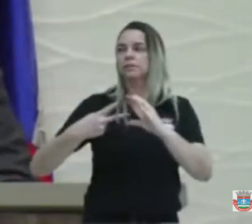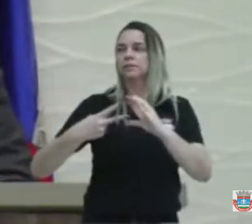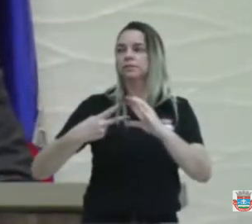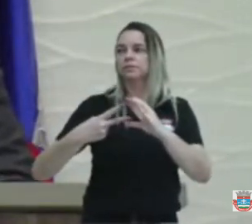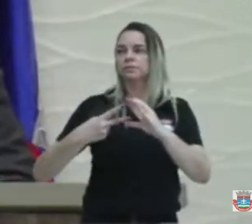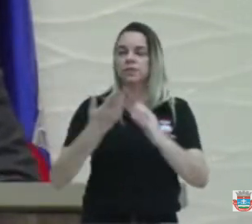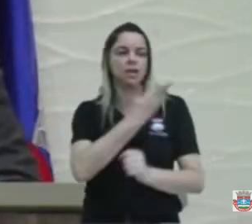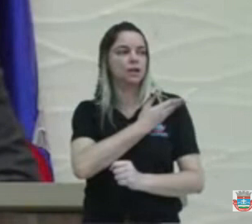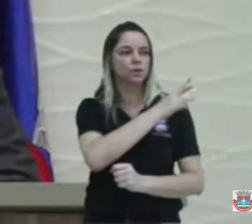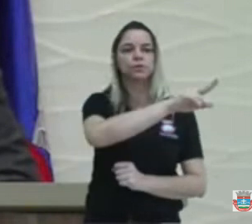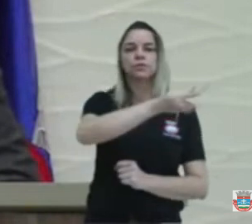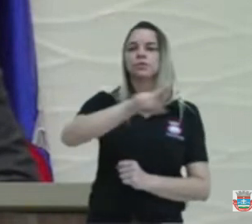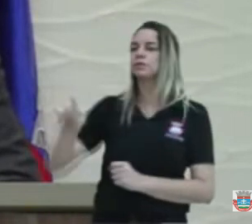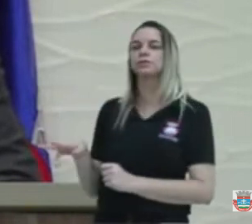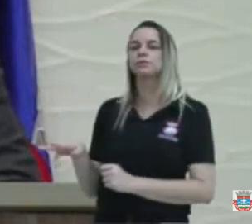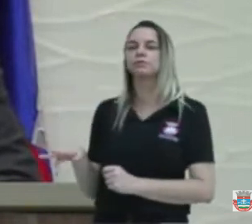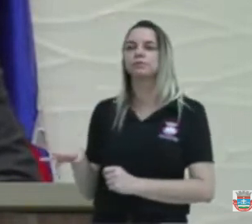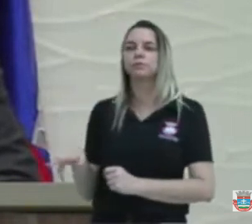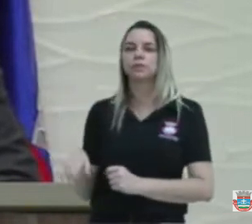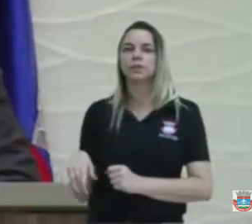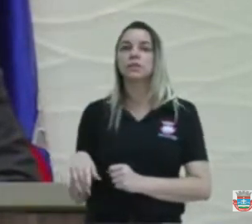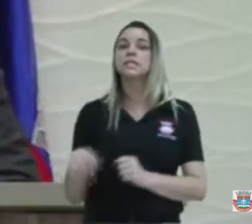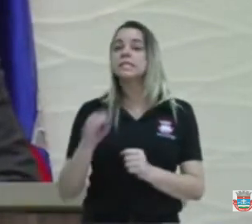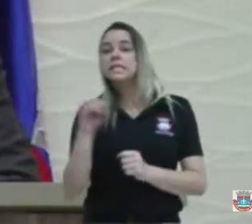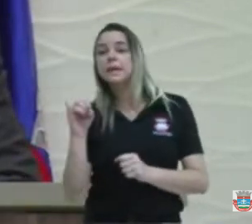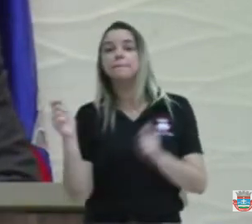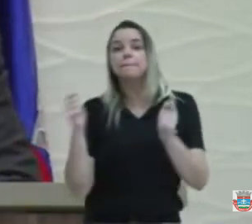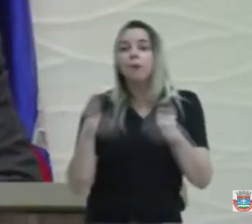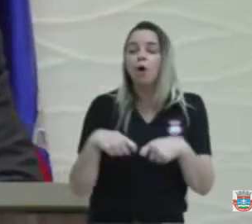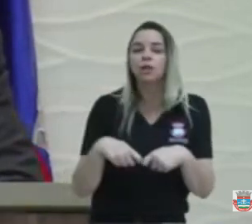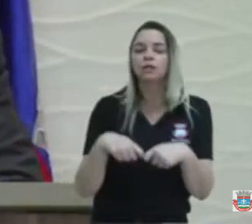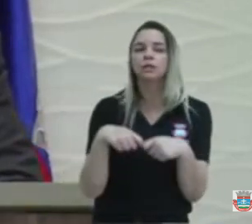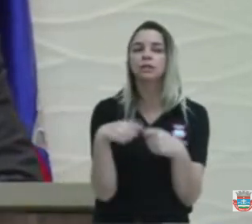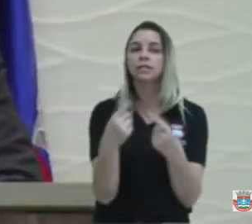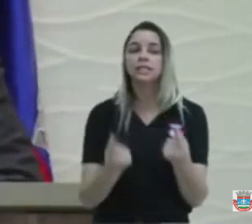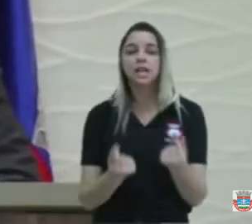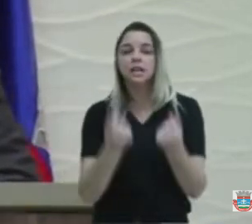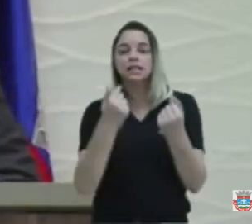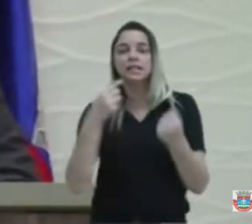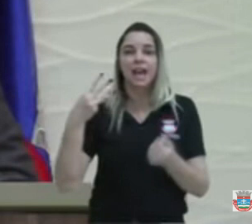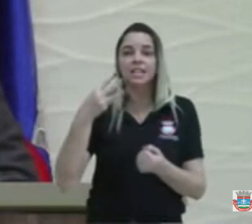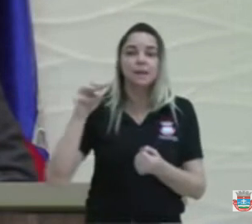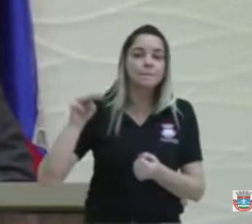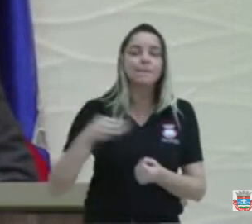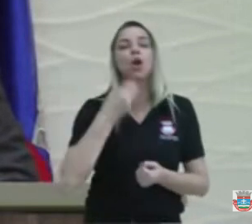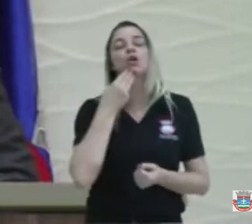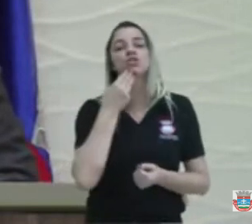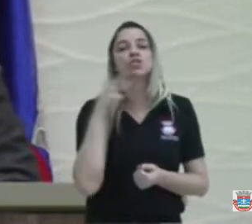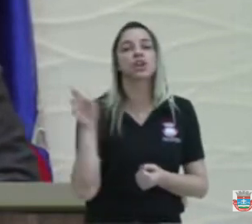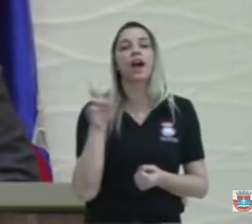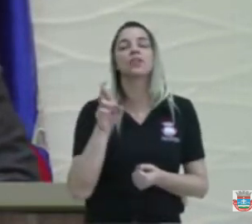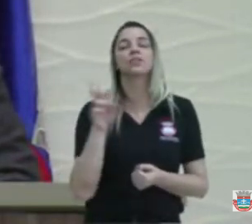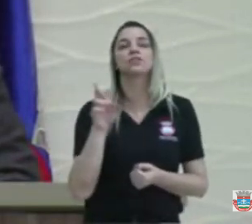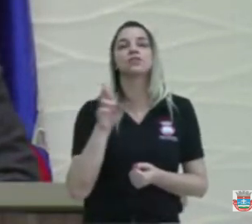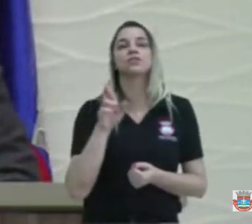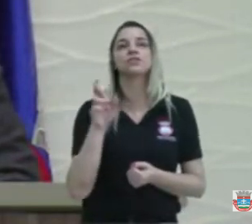colegas vereadores e vereadoras, uma autorização para um gasto de um pouco mais de 3 milhões de reais, para que